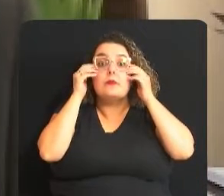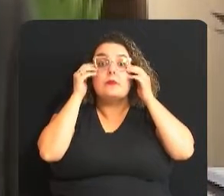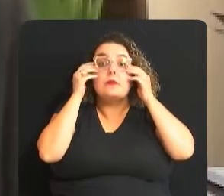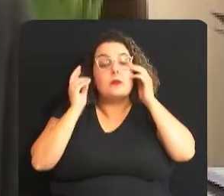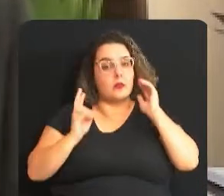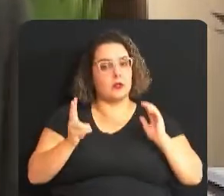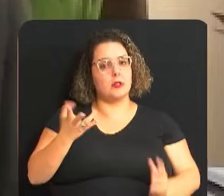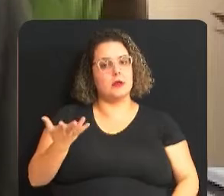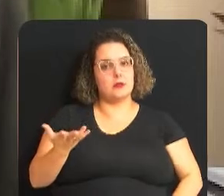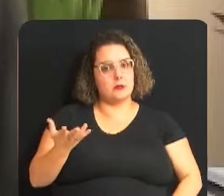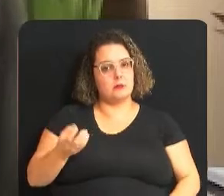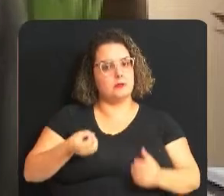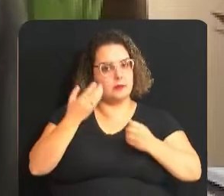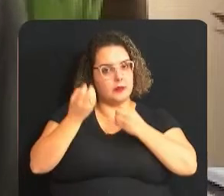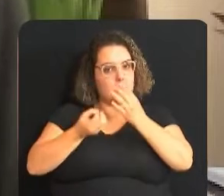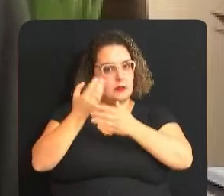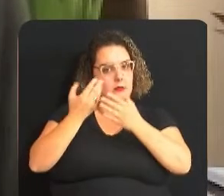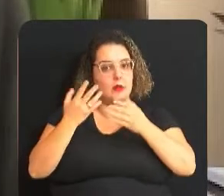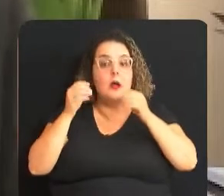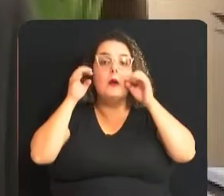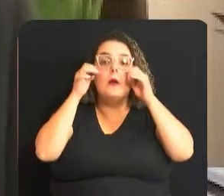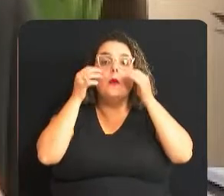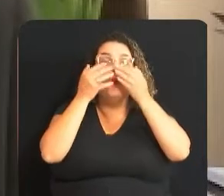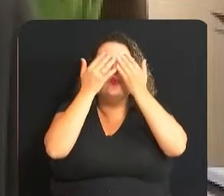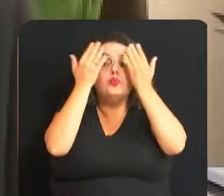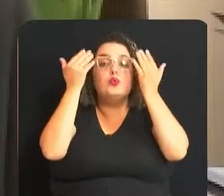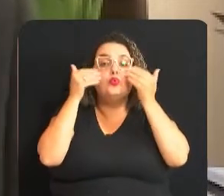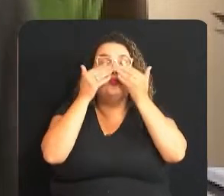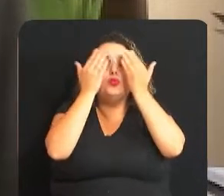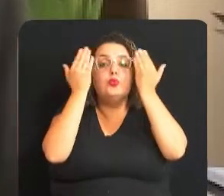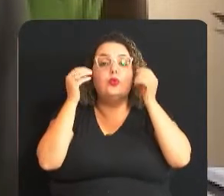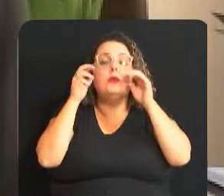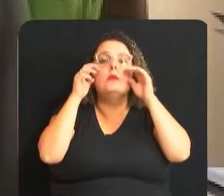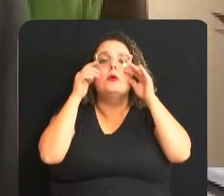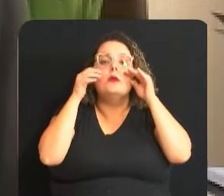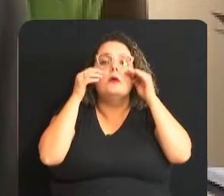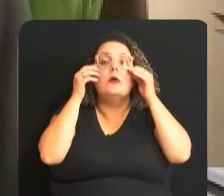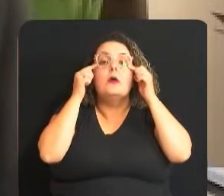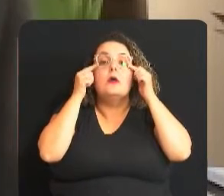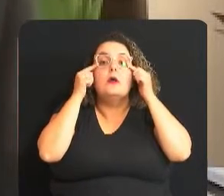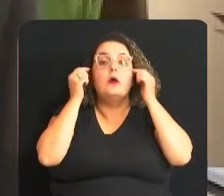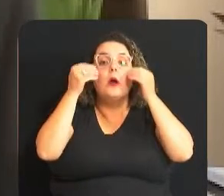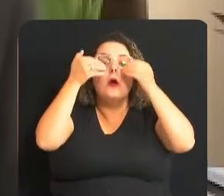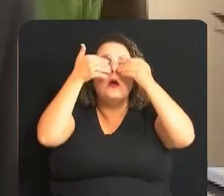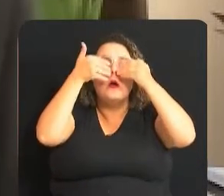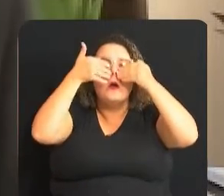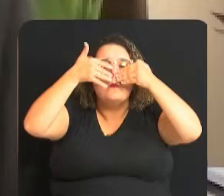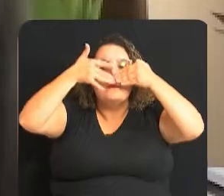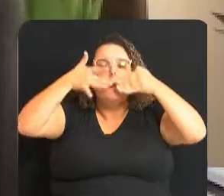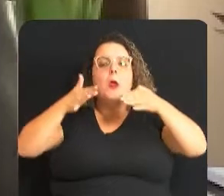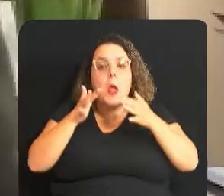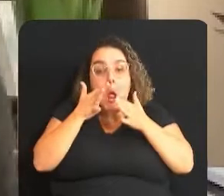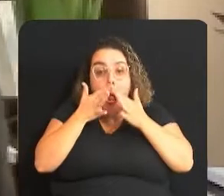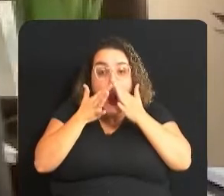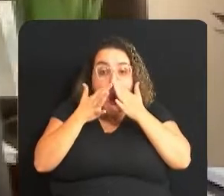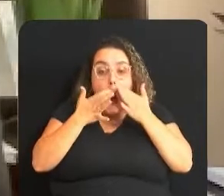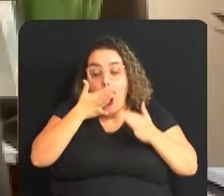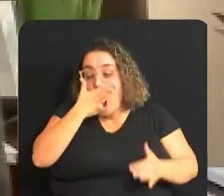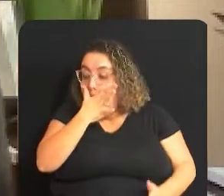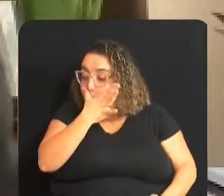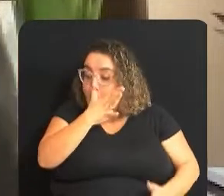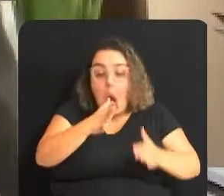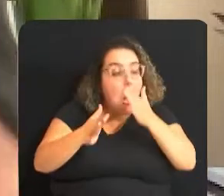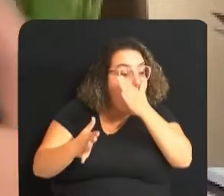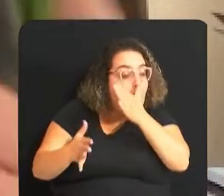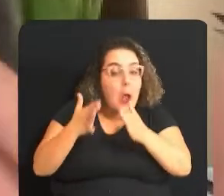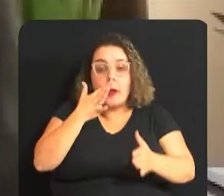sendo fabricada, que ela lava o olho constantemente e escorre para o nariz constantemente. E você não percebe.